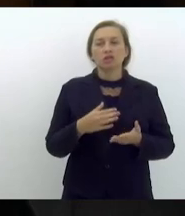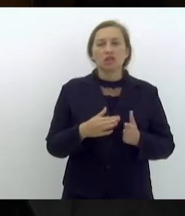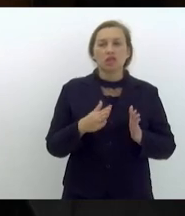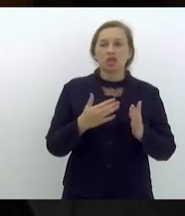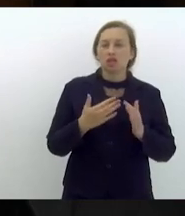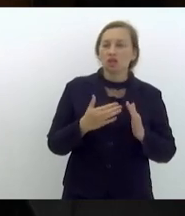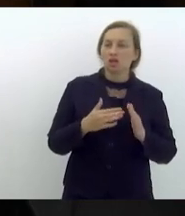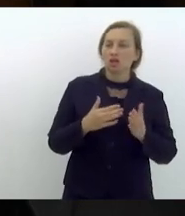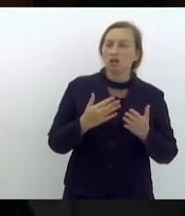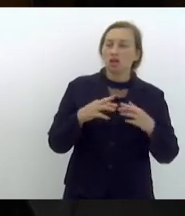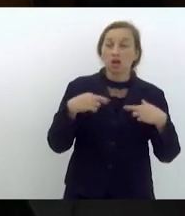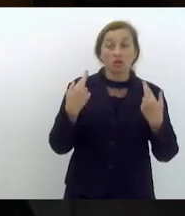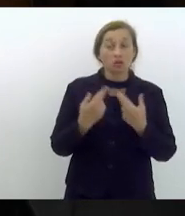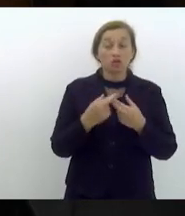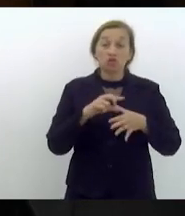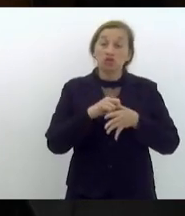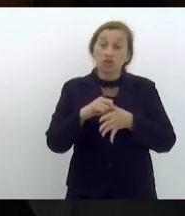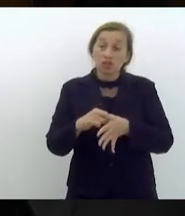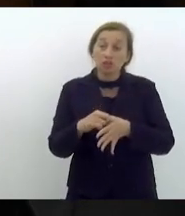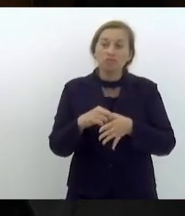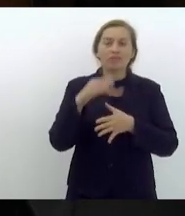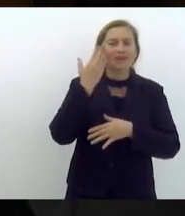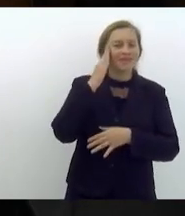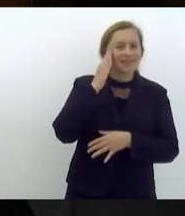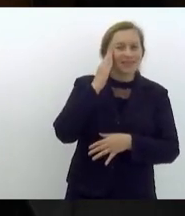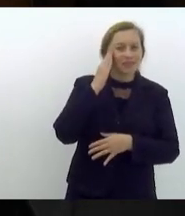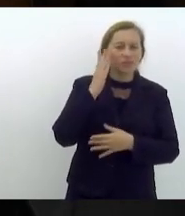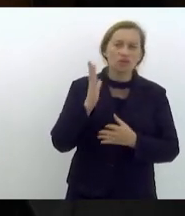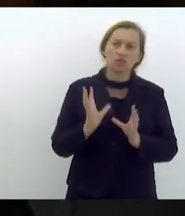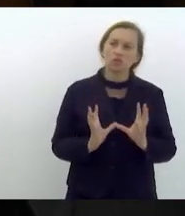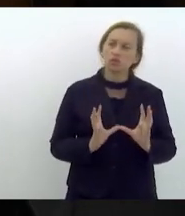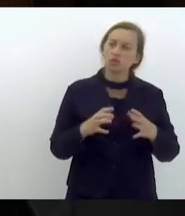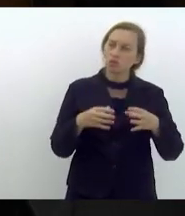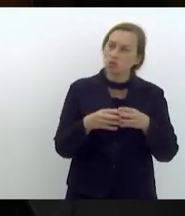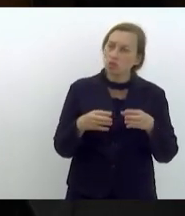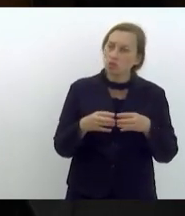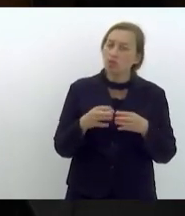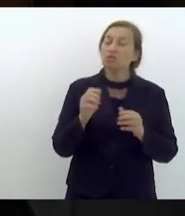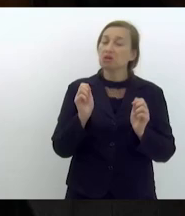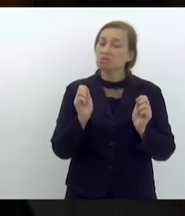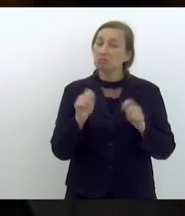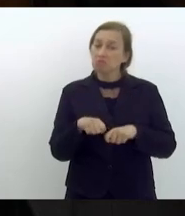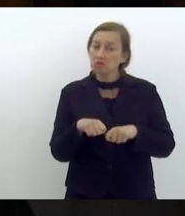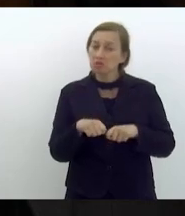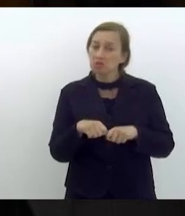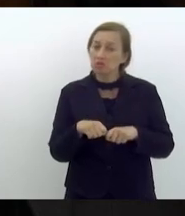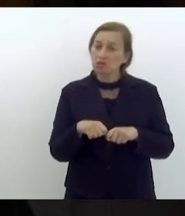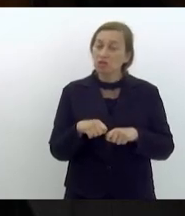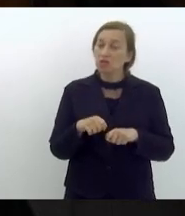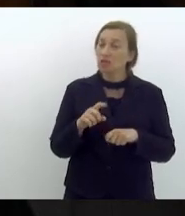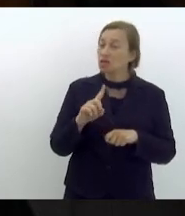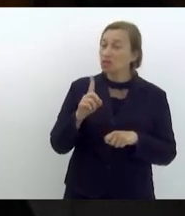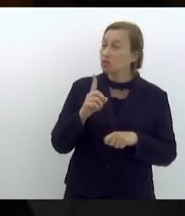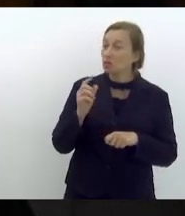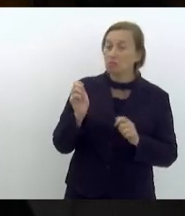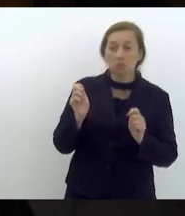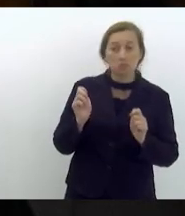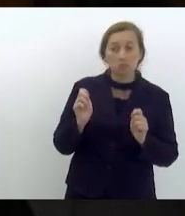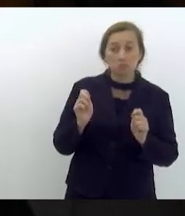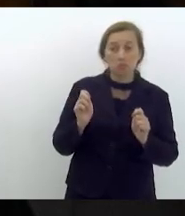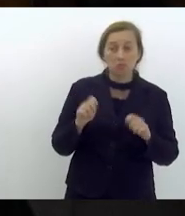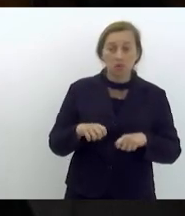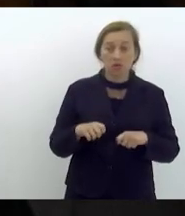líderes para se buscar entendimento naquilo que é possível e no que não for possível